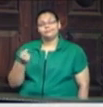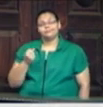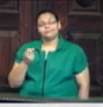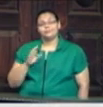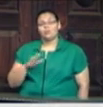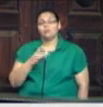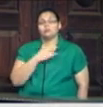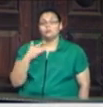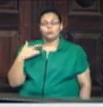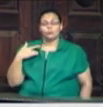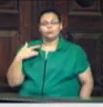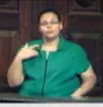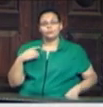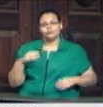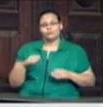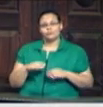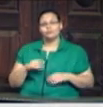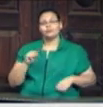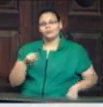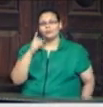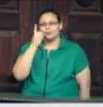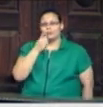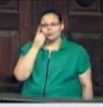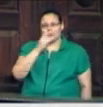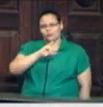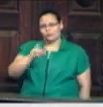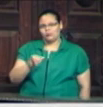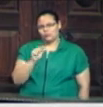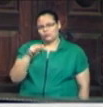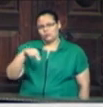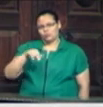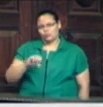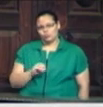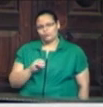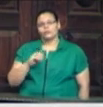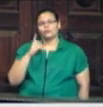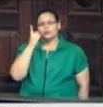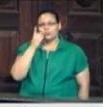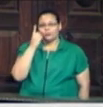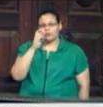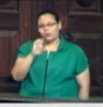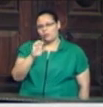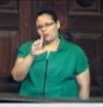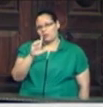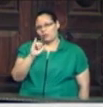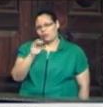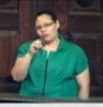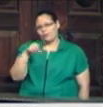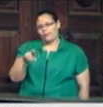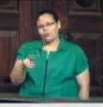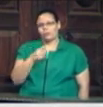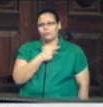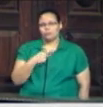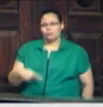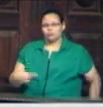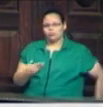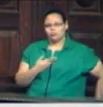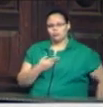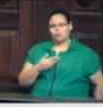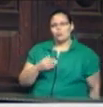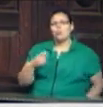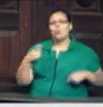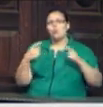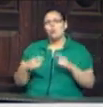Mas na saúde, deputado Jânio Mendes, deputado Eliomar Coelho e senhor presidente,